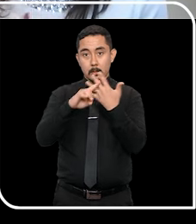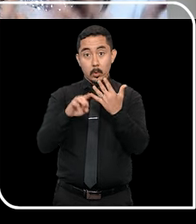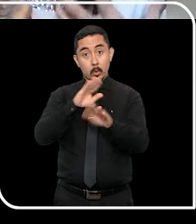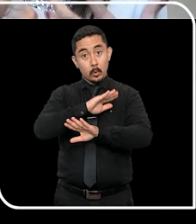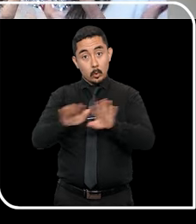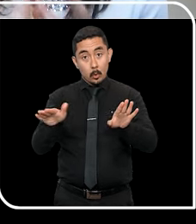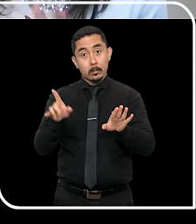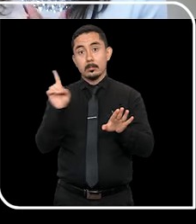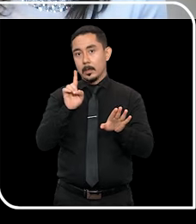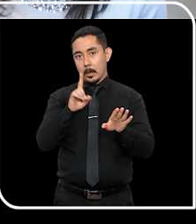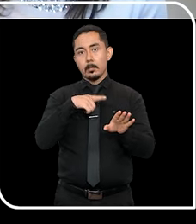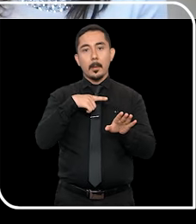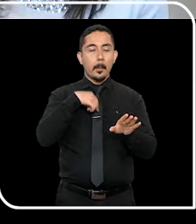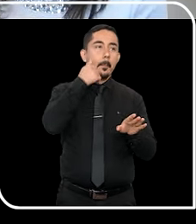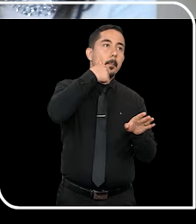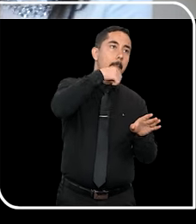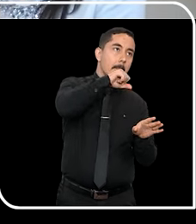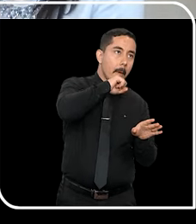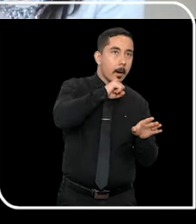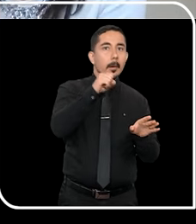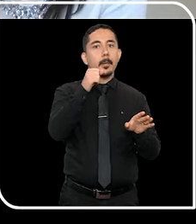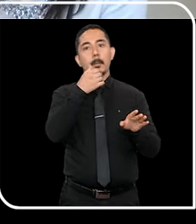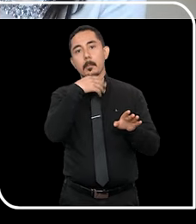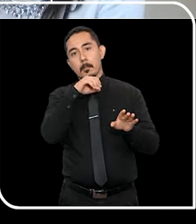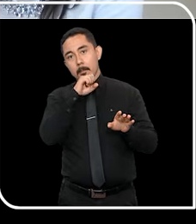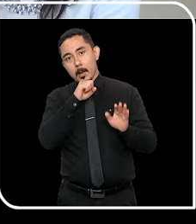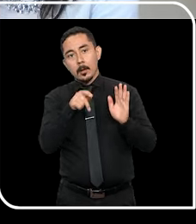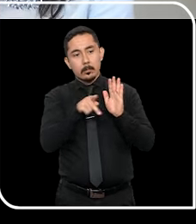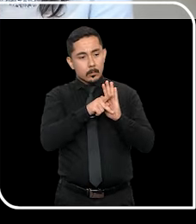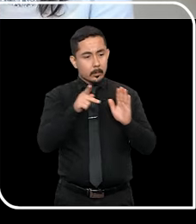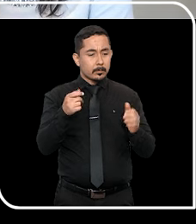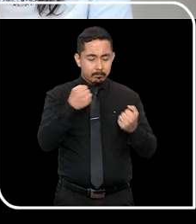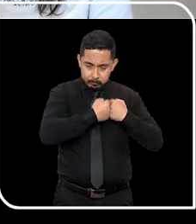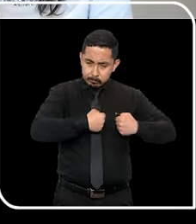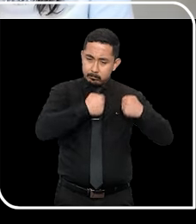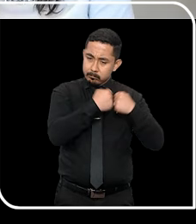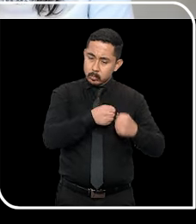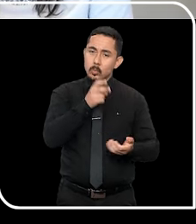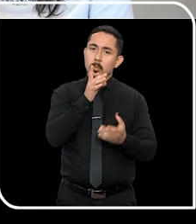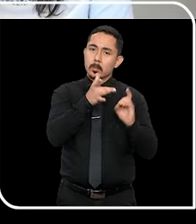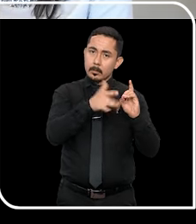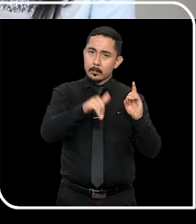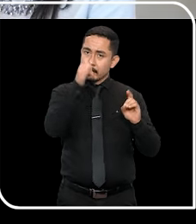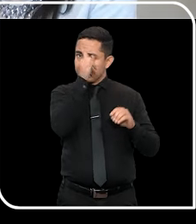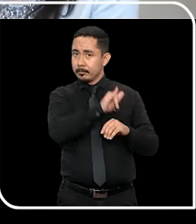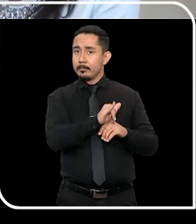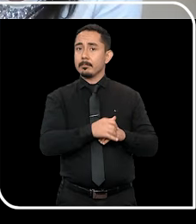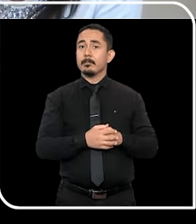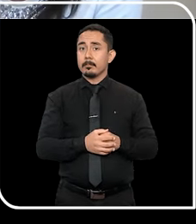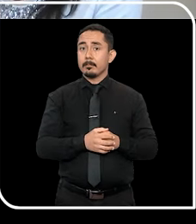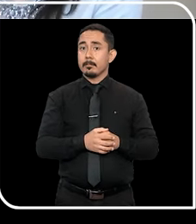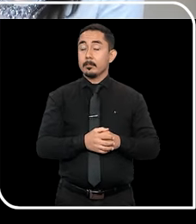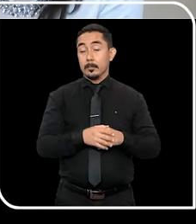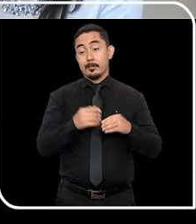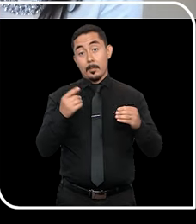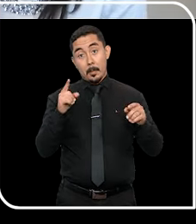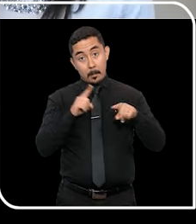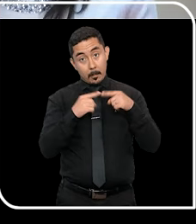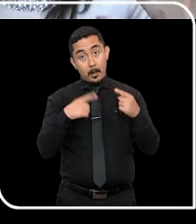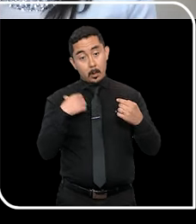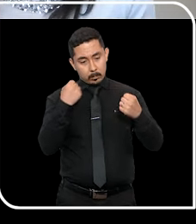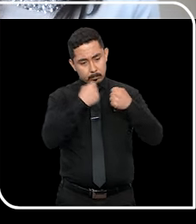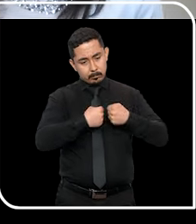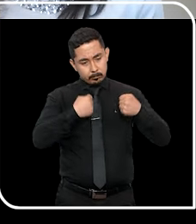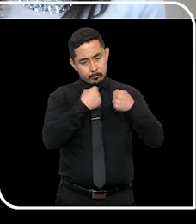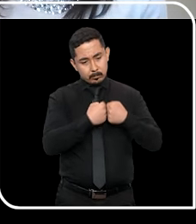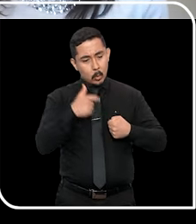deficiência a gente vê muitas mães de crianças com deficiência empenhadas nessa luta mas a gente só vence uma batalha das minorias